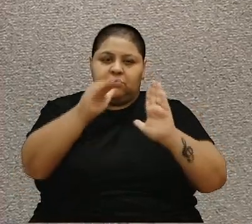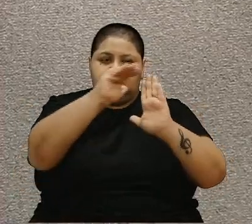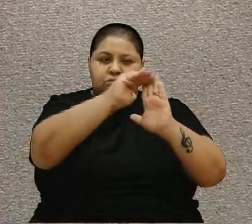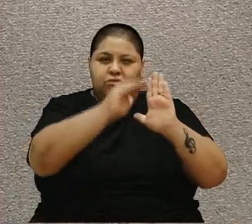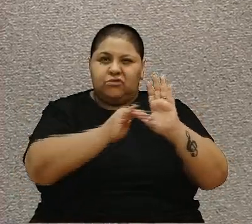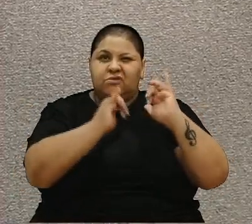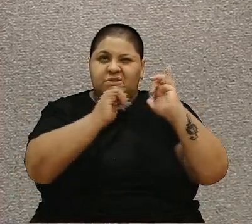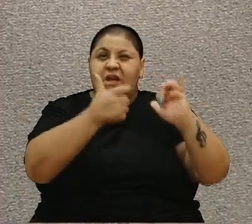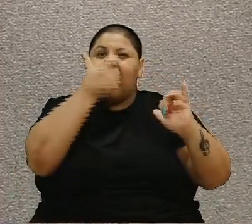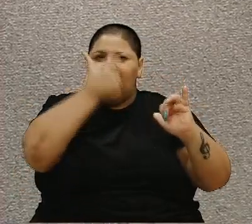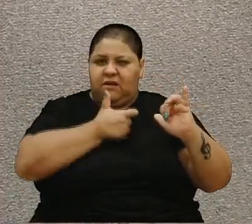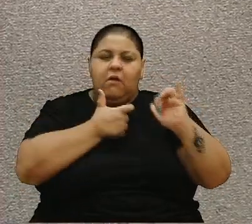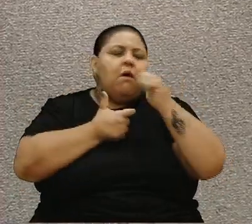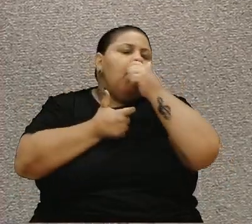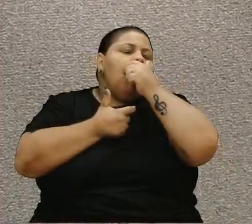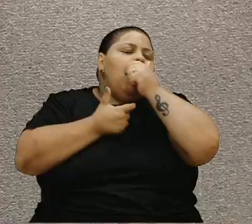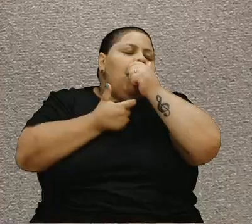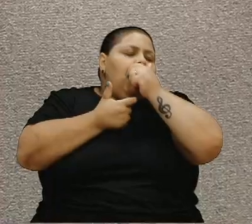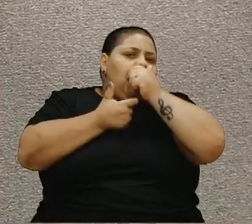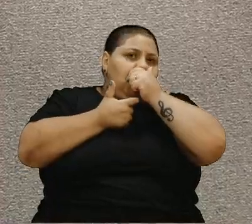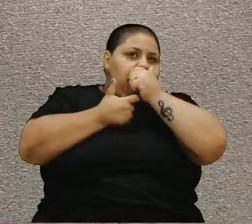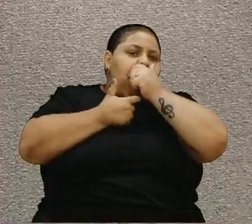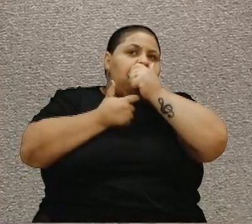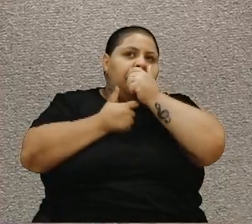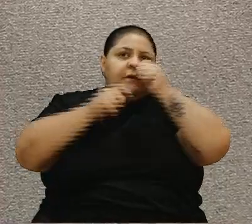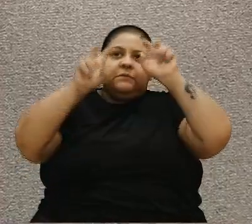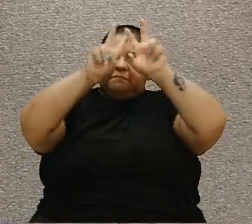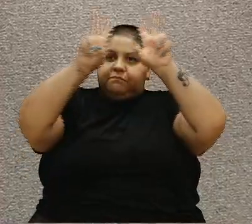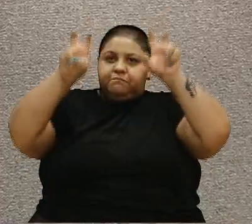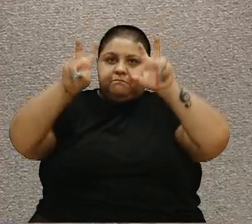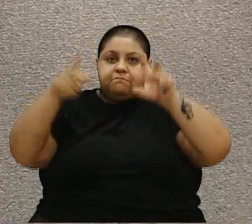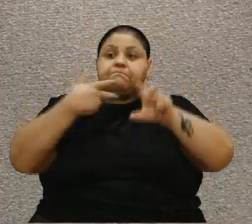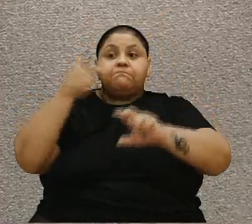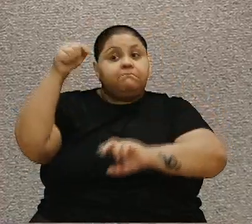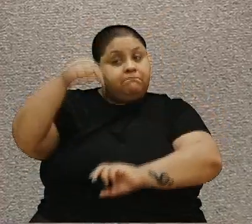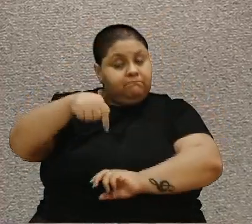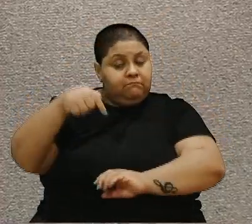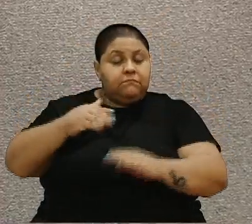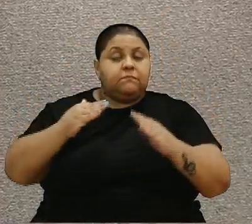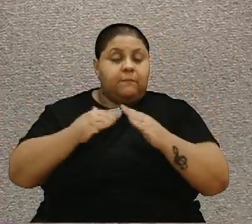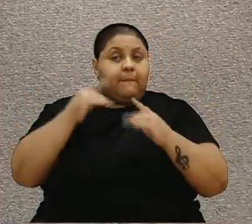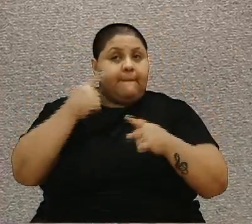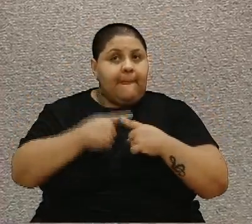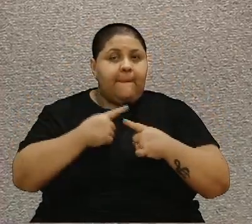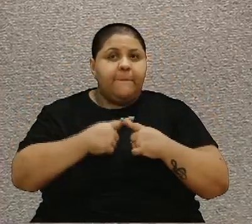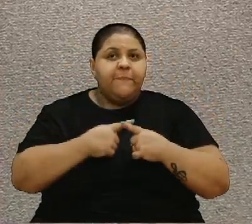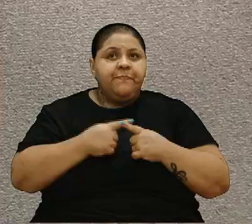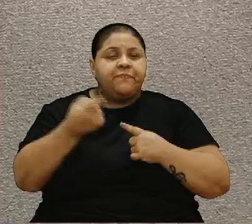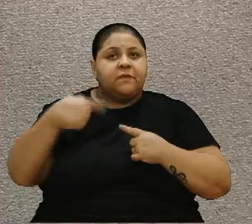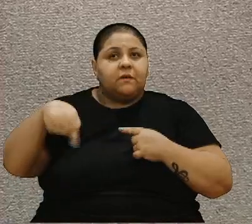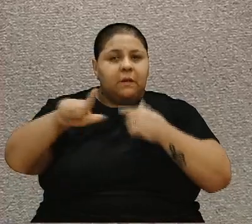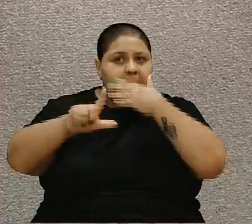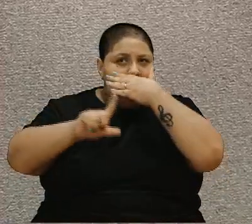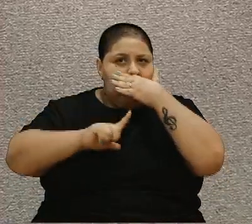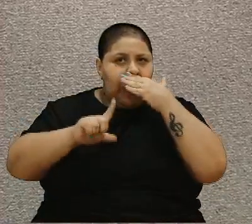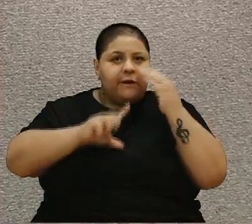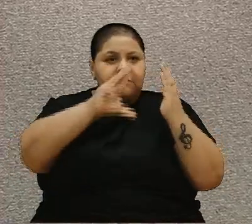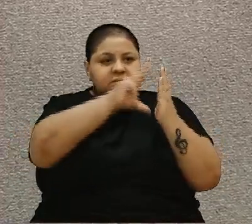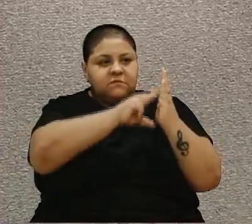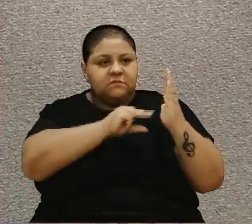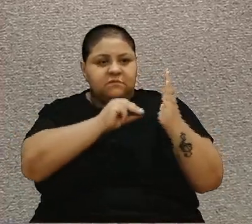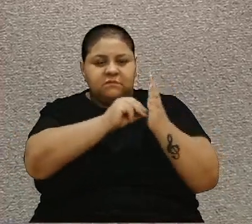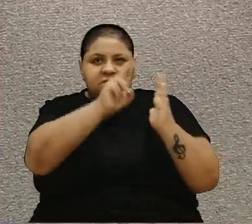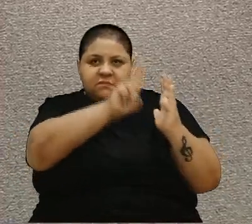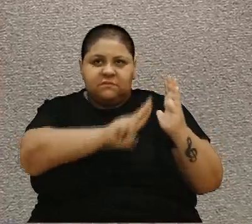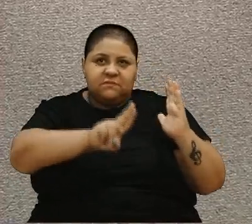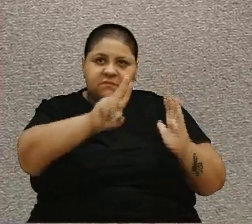que isso a gente tem que colocar esse assunto em pauta aqui nessa casa, porque nós temos o modelo utilizado